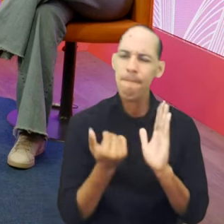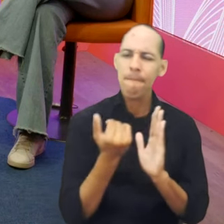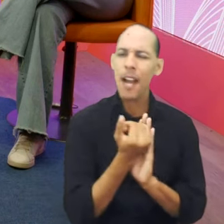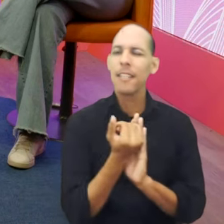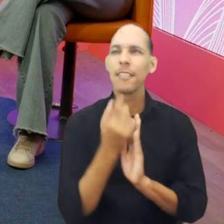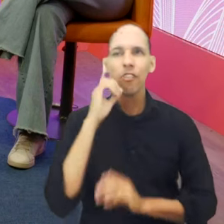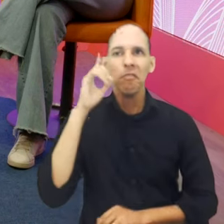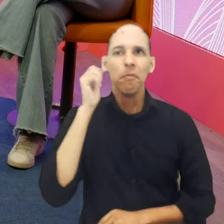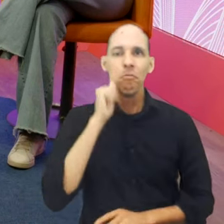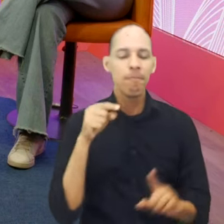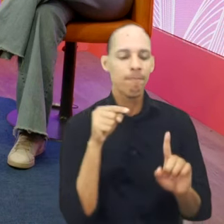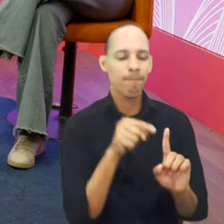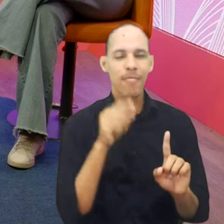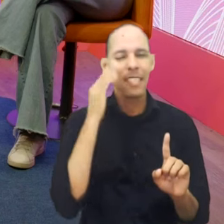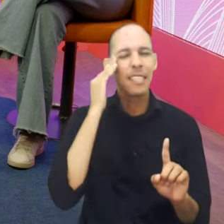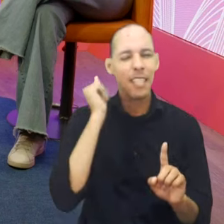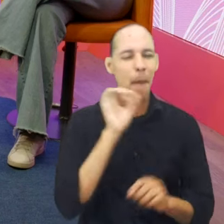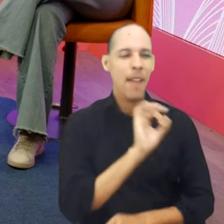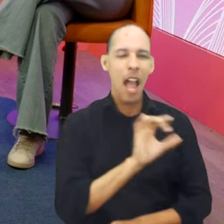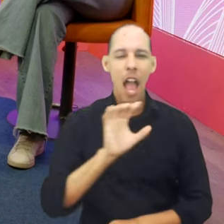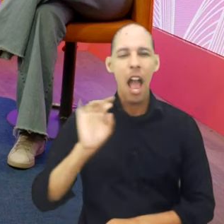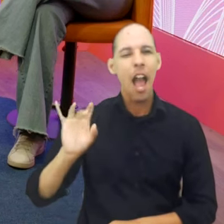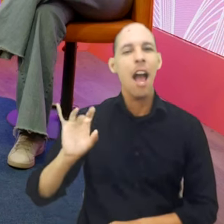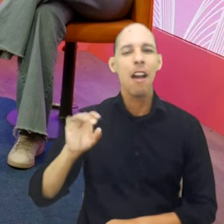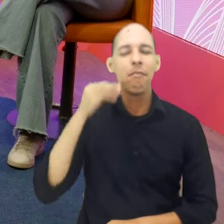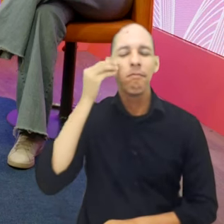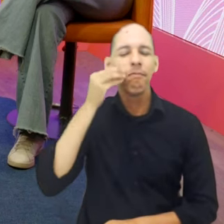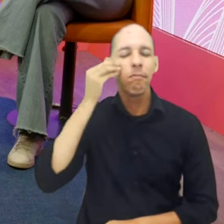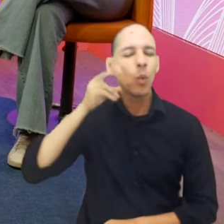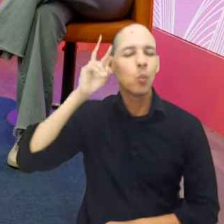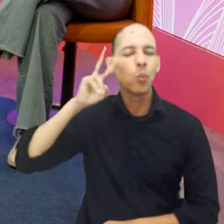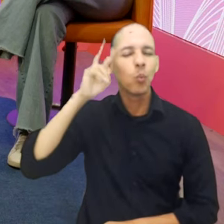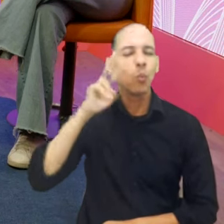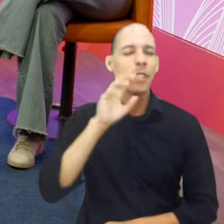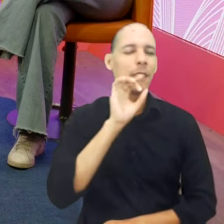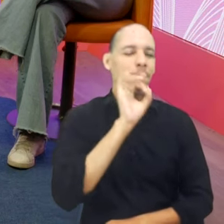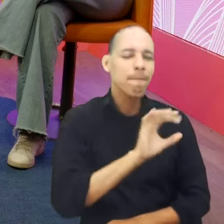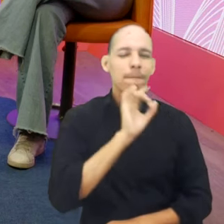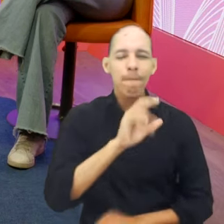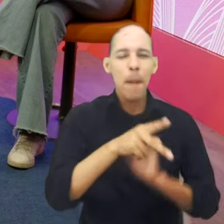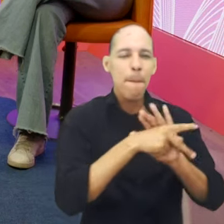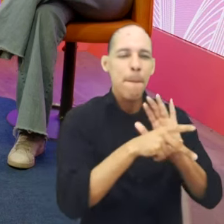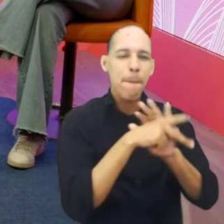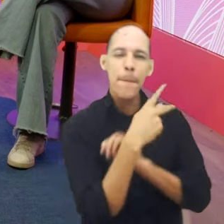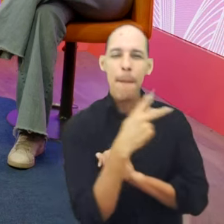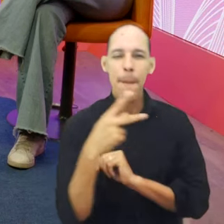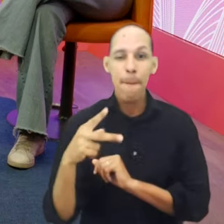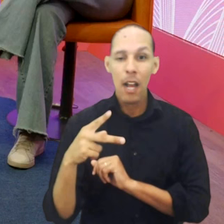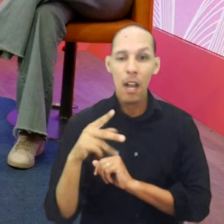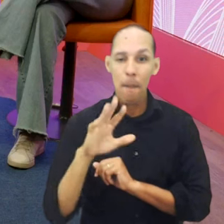mais, a gente sabe que cada mulher traz uma bagagem e uma história bem peculiar que nem sempre na luta são